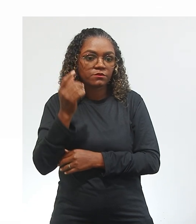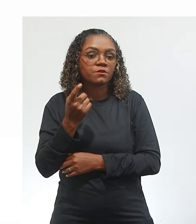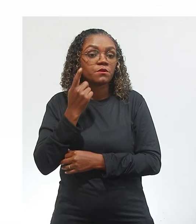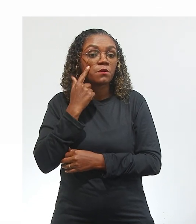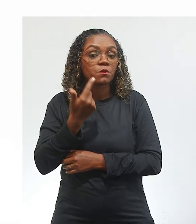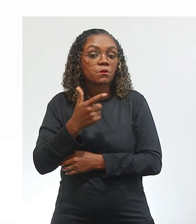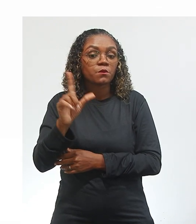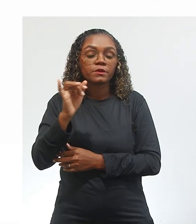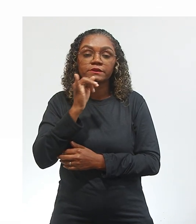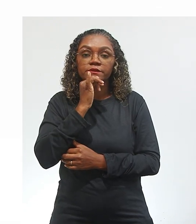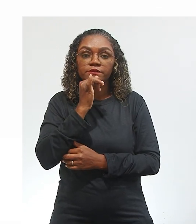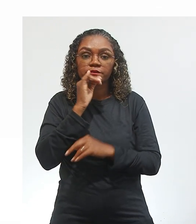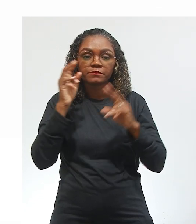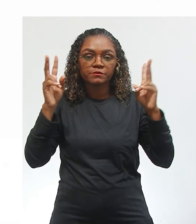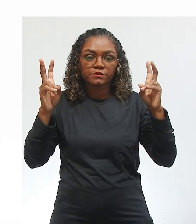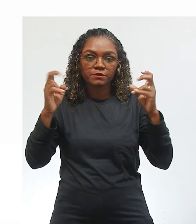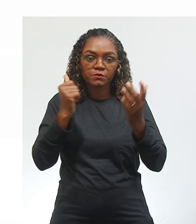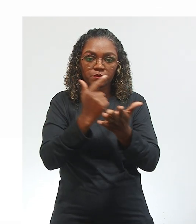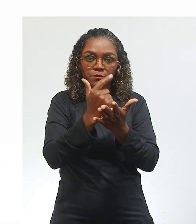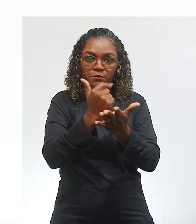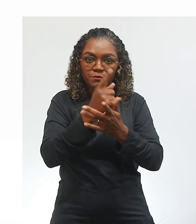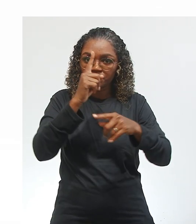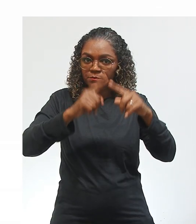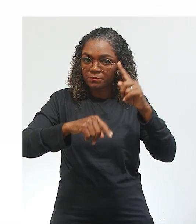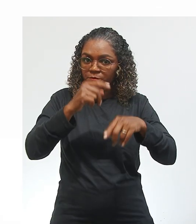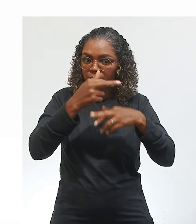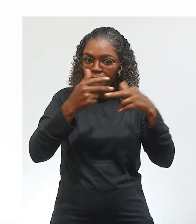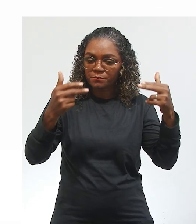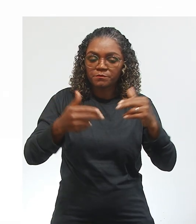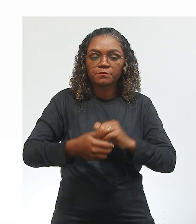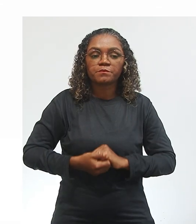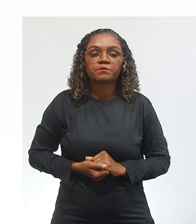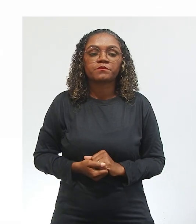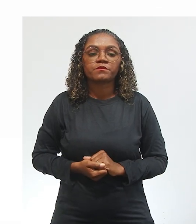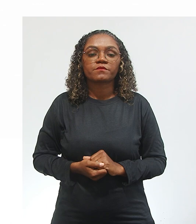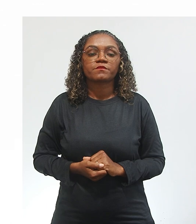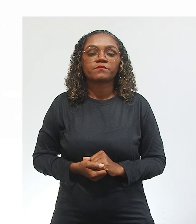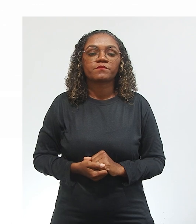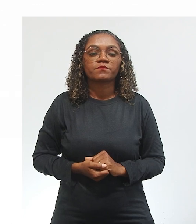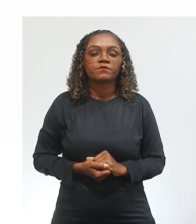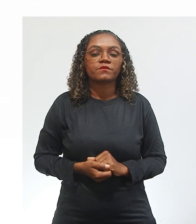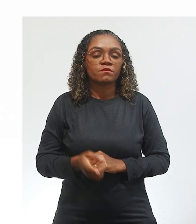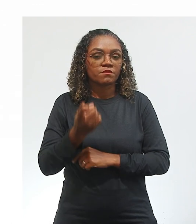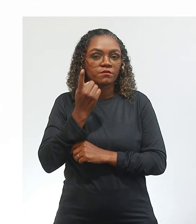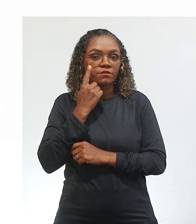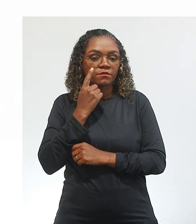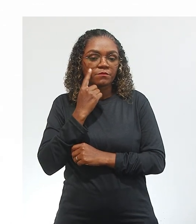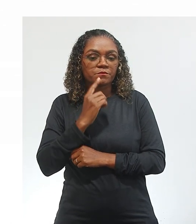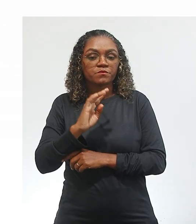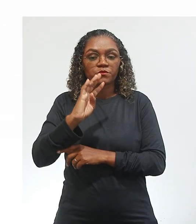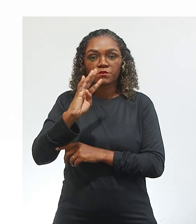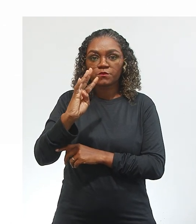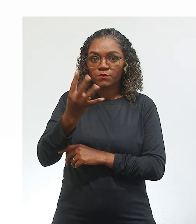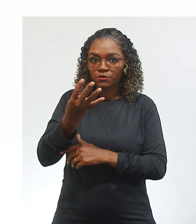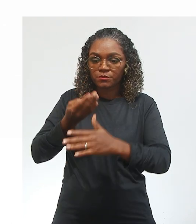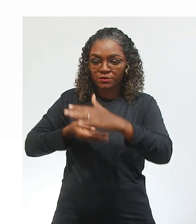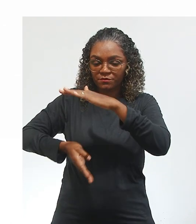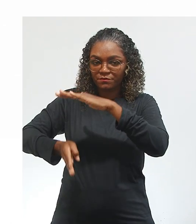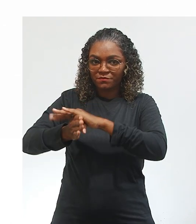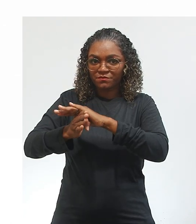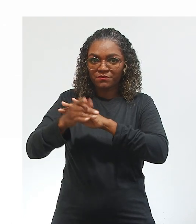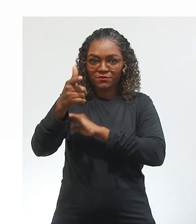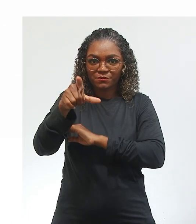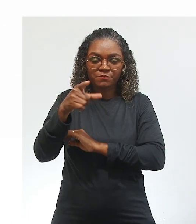Mais um exemplo aqui da compra de mercadoria, com uma entrada de 4 mil. Ou seja,